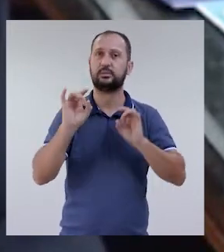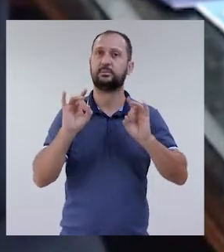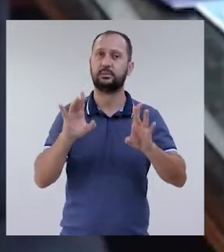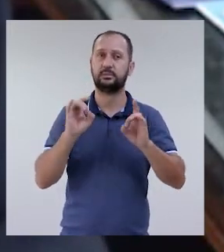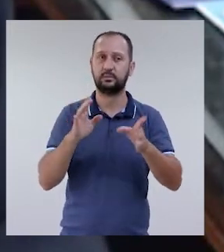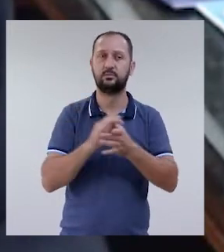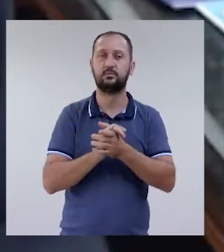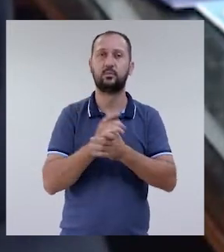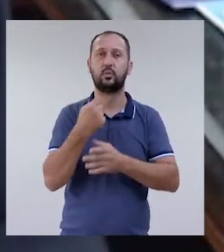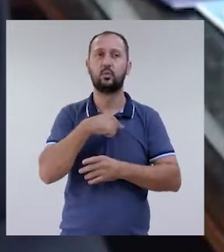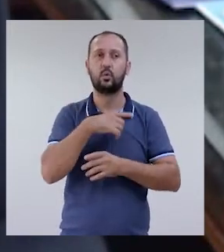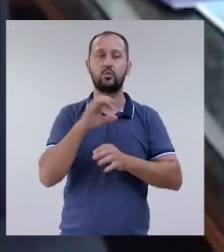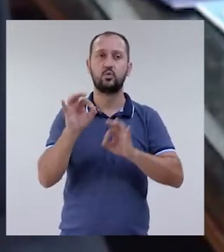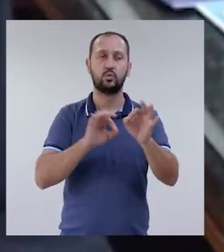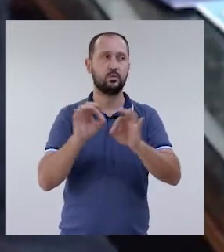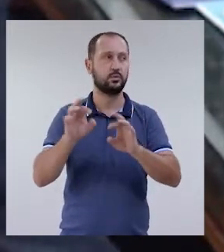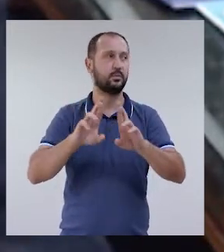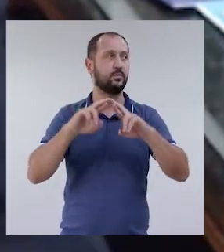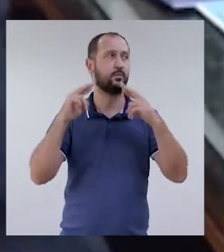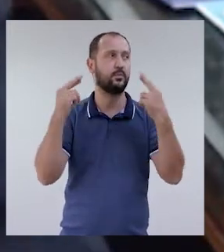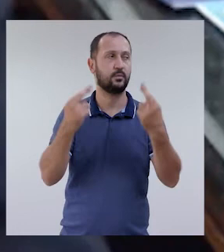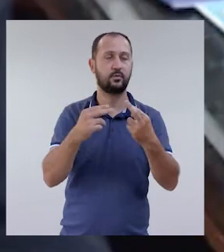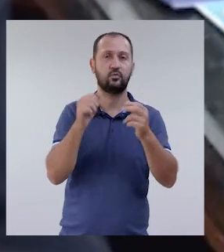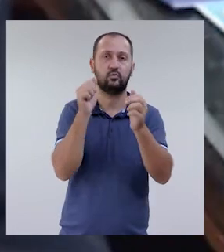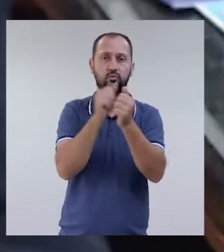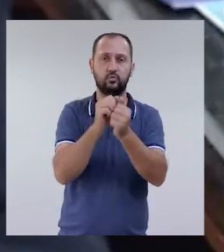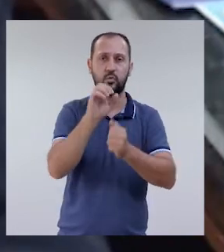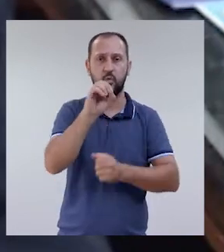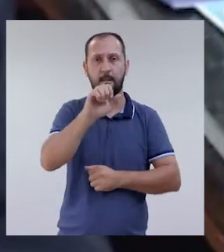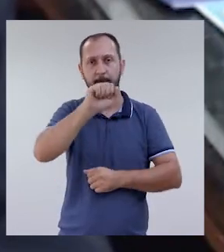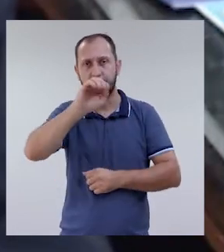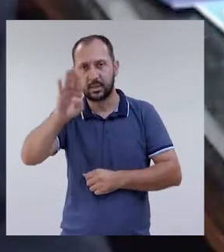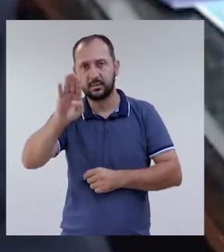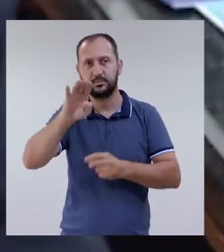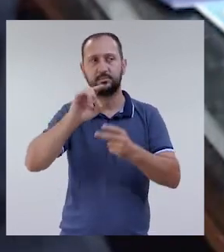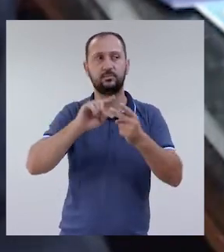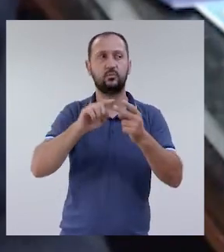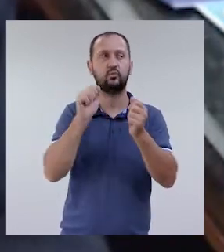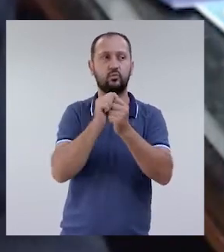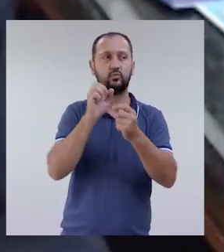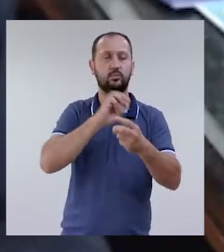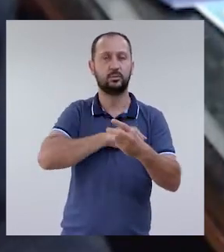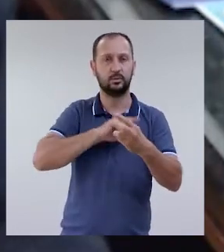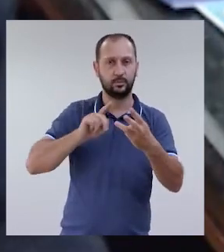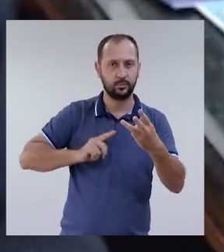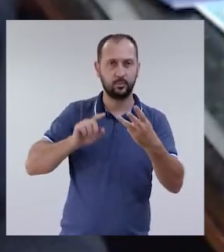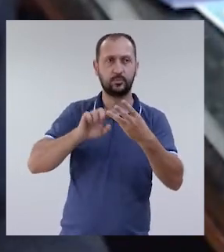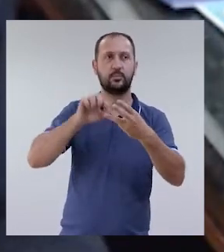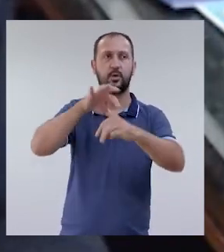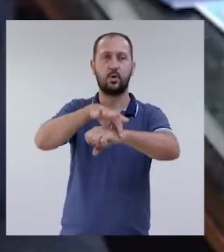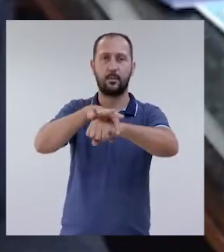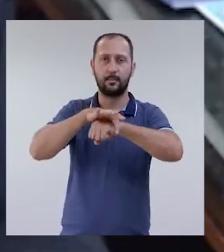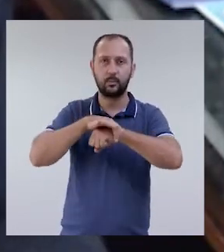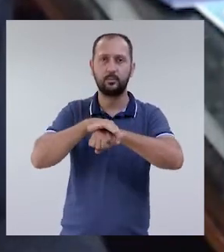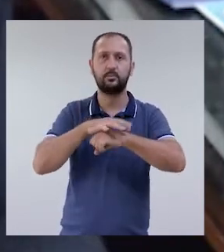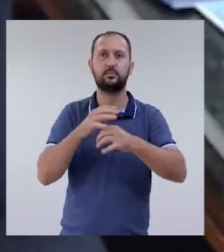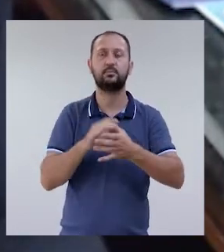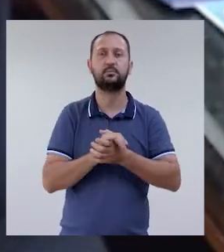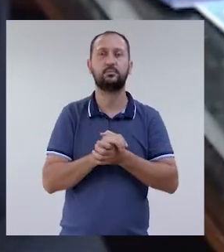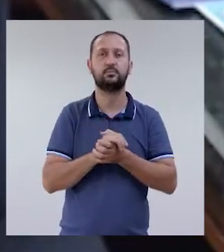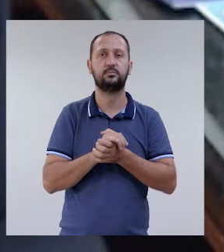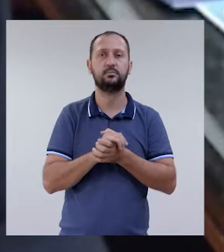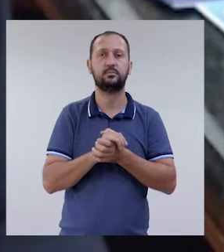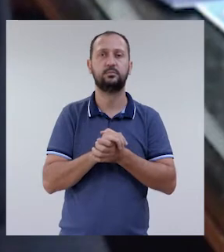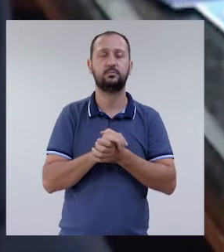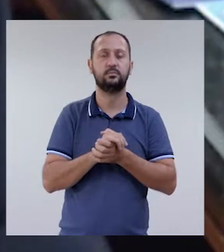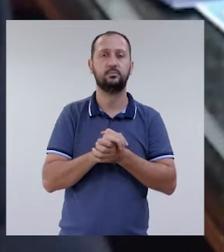CNJ, nós nos reunimos com a Ordem dos Advogados, com o Ministério Público, a Defensoria Pública,